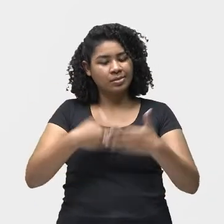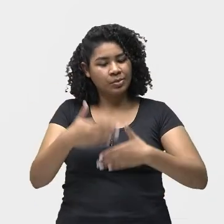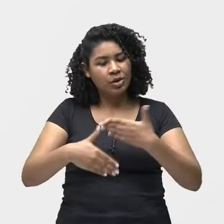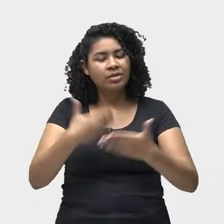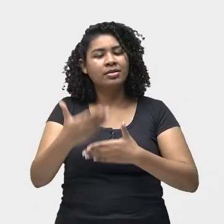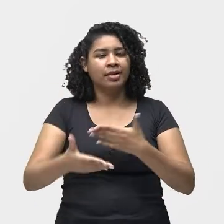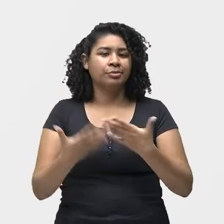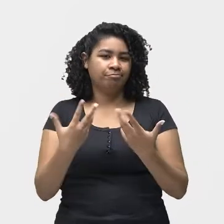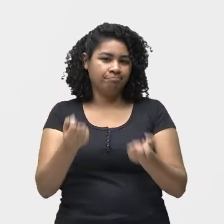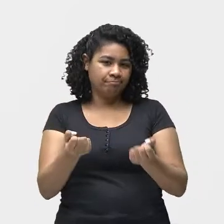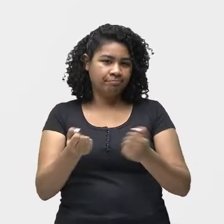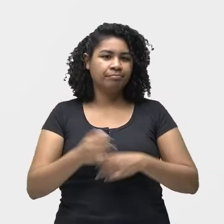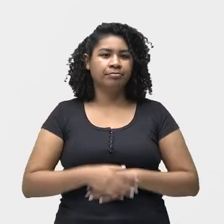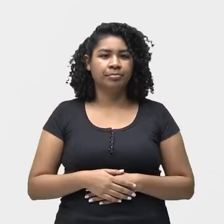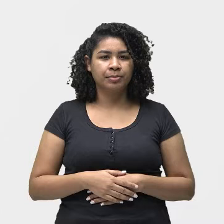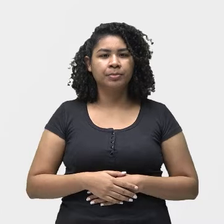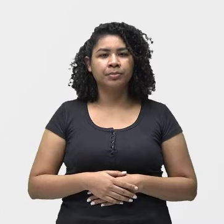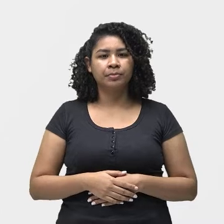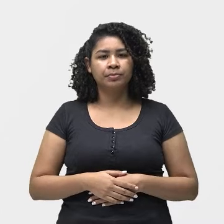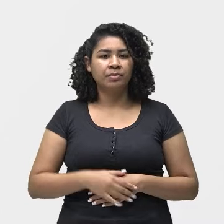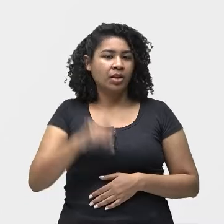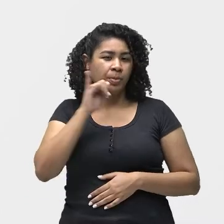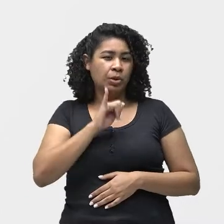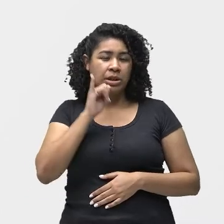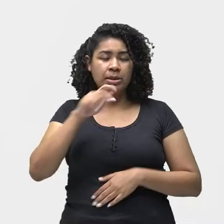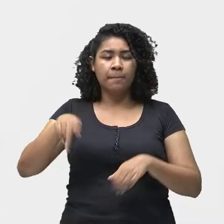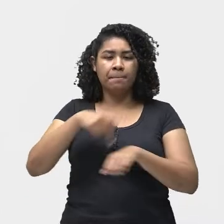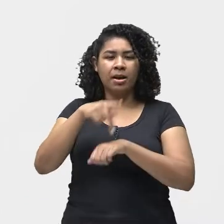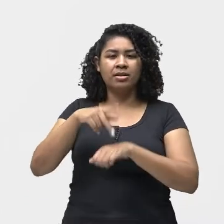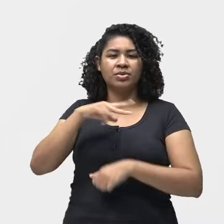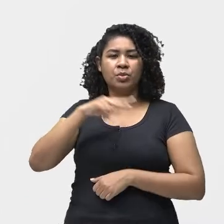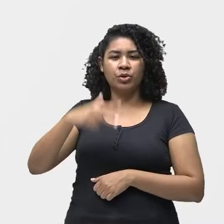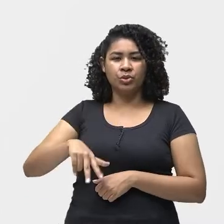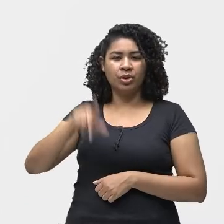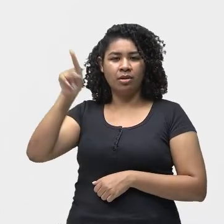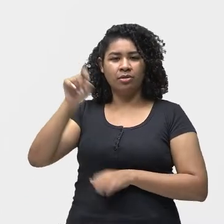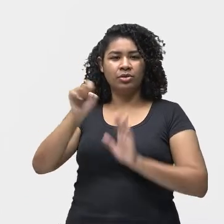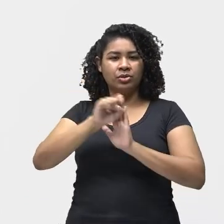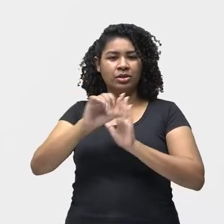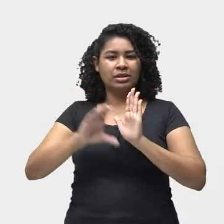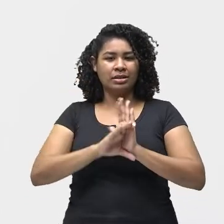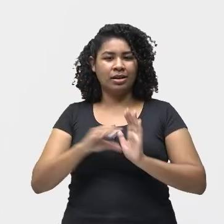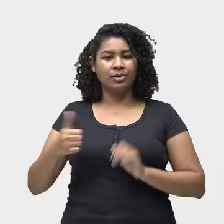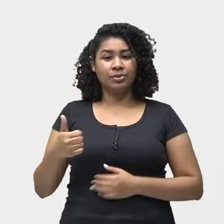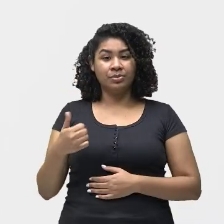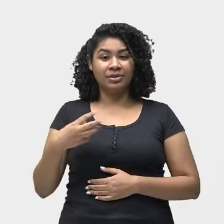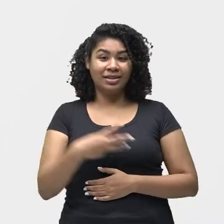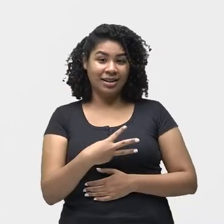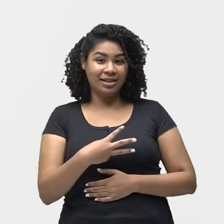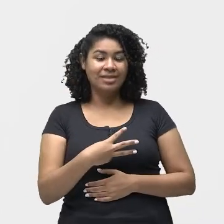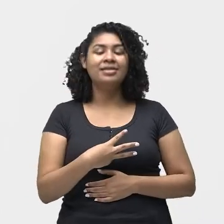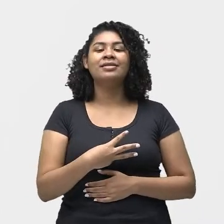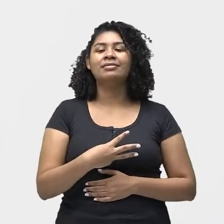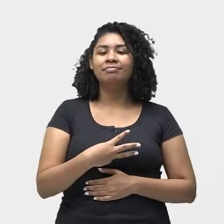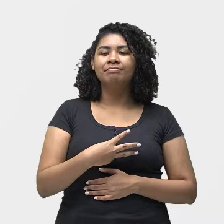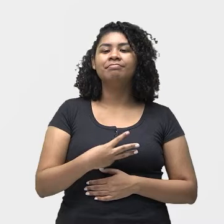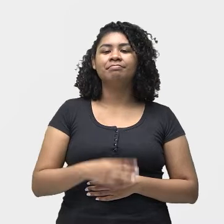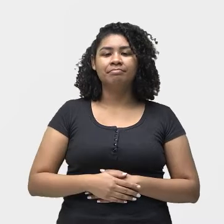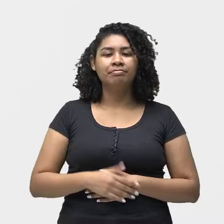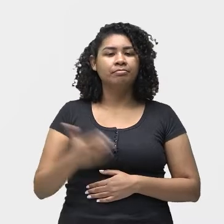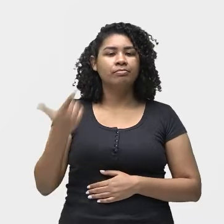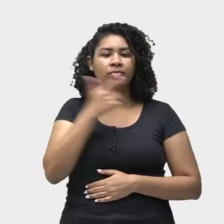processo. Um caso precoce foi Portugal, consolidado já no século XIII, apesar de ter sua